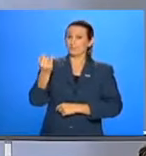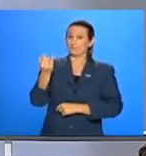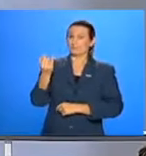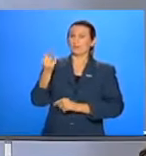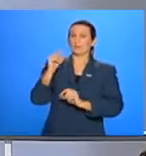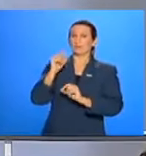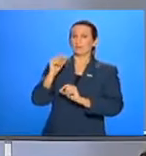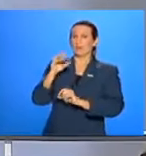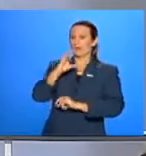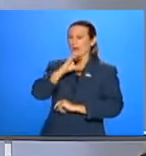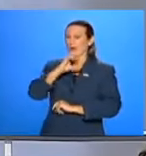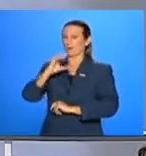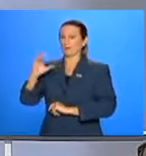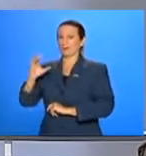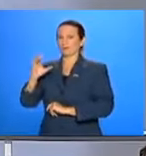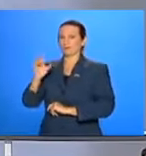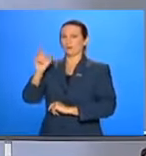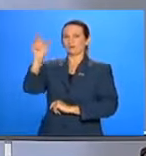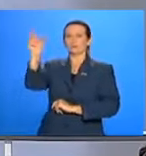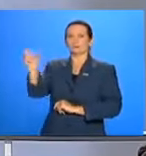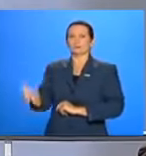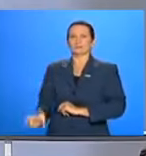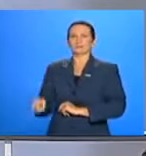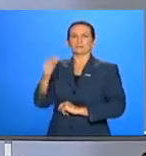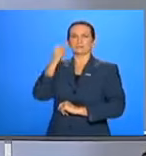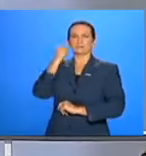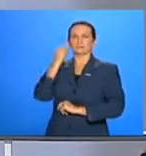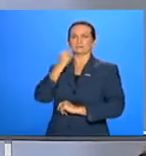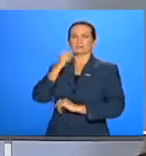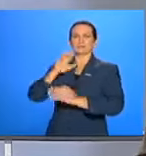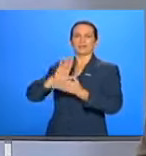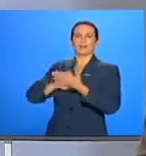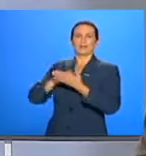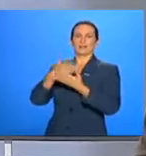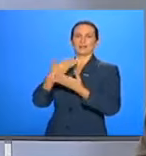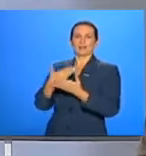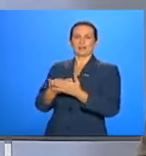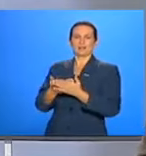confiança é primordial nesse trabalho.